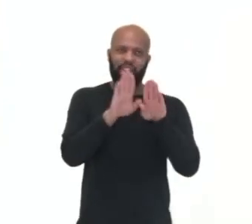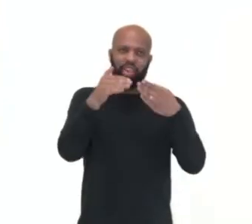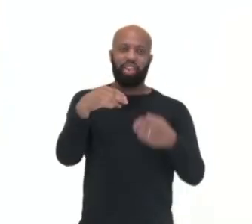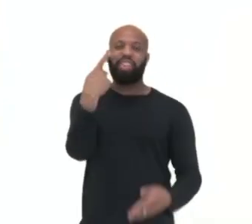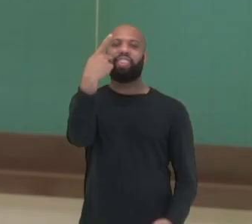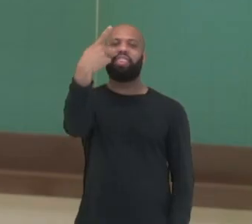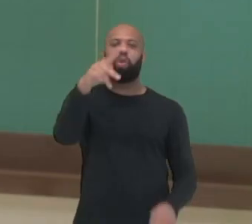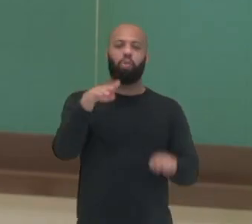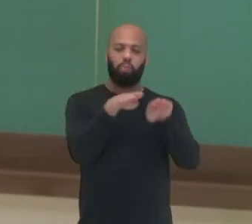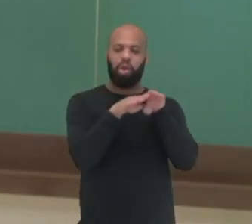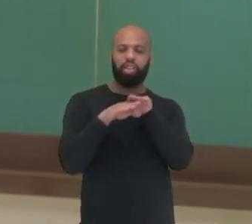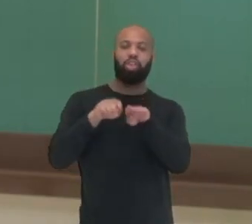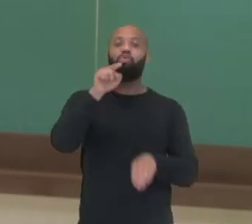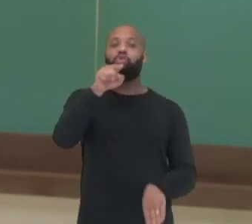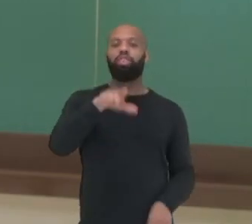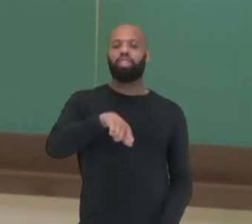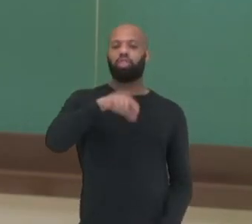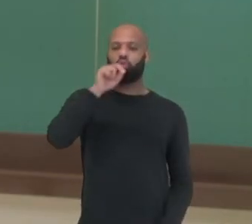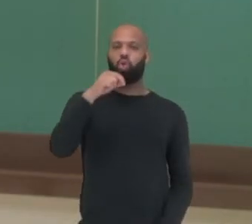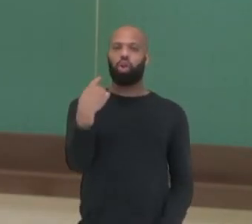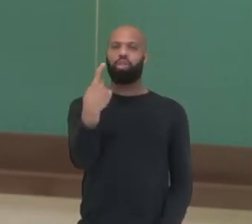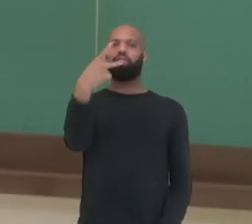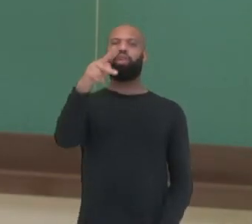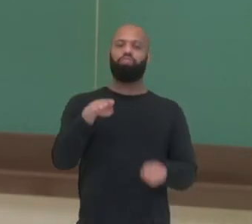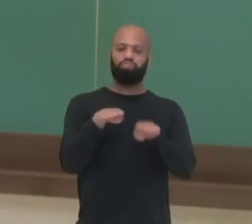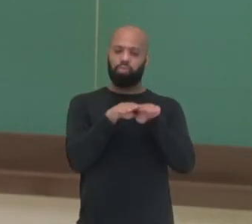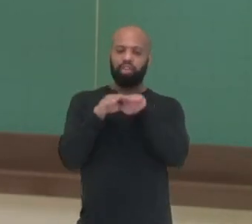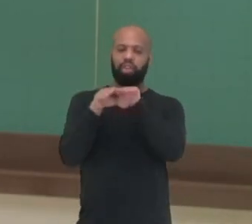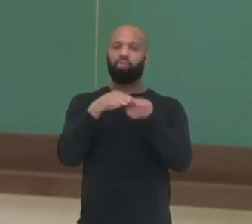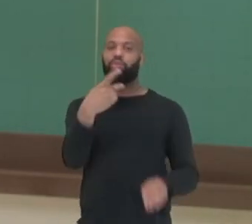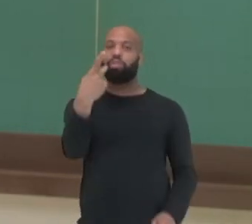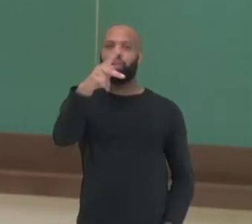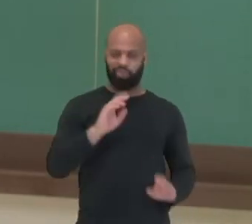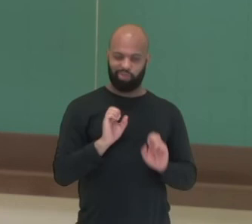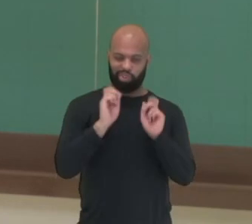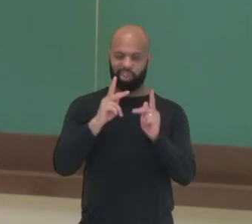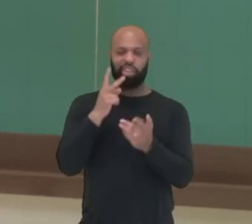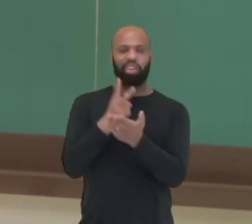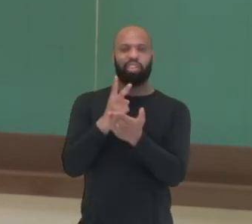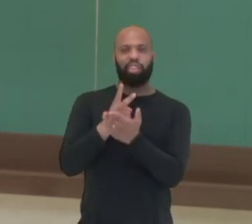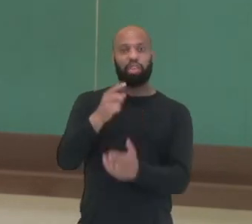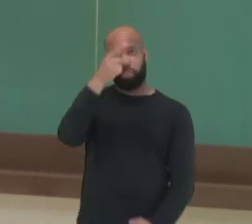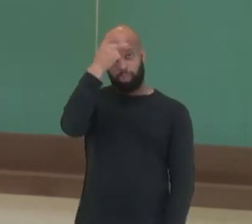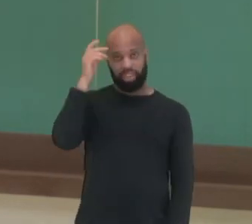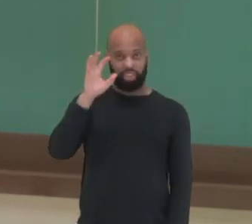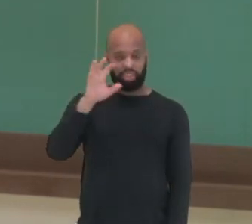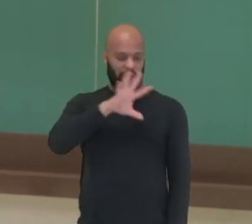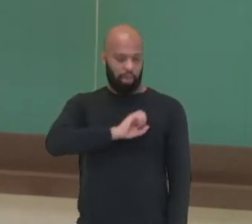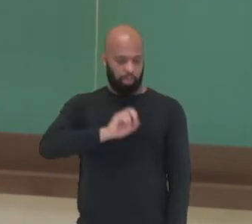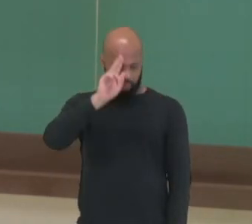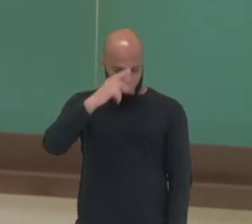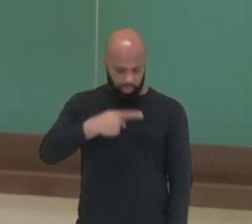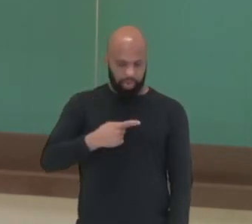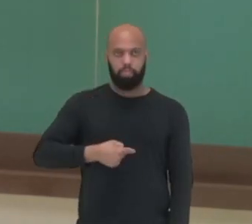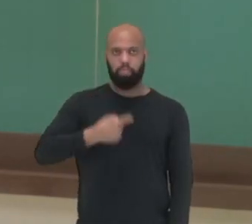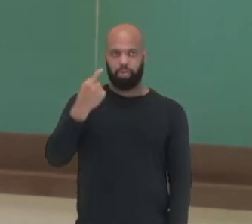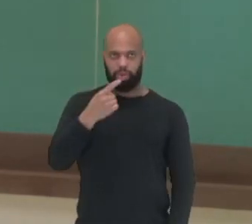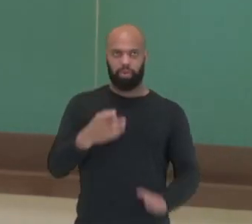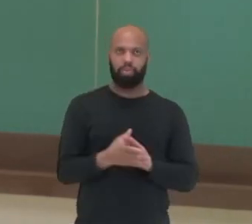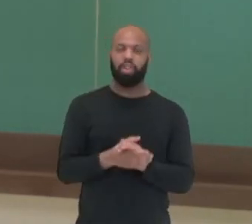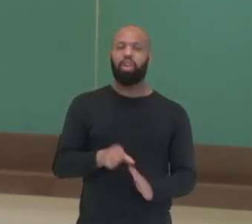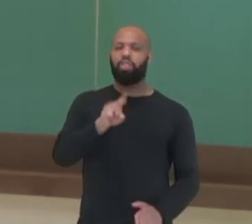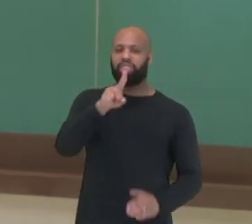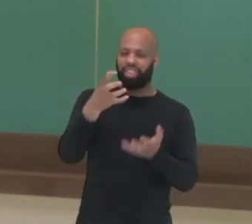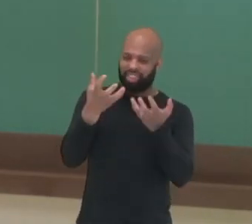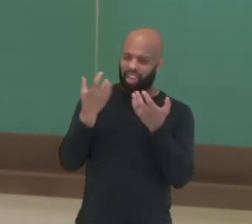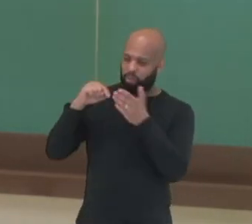seu padrão. O melhor padrão de beleza é o seu padrão. Você tem que pensar sempre assim. A gente tem que se amar em primeiro lugar. Se vocês quiserem saber